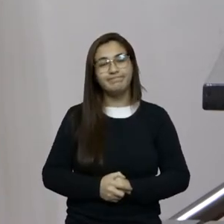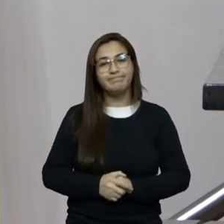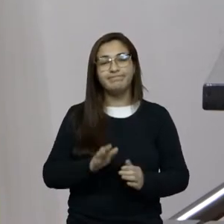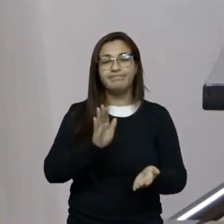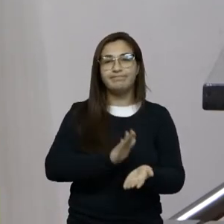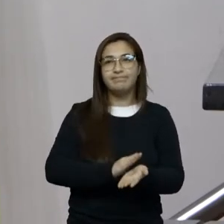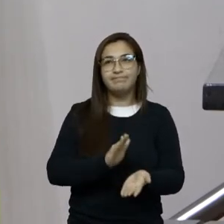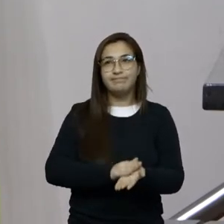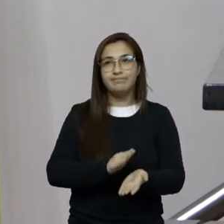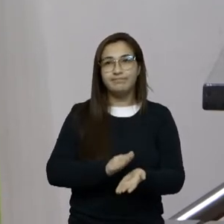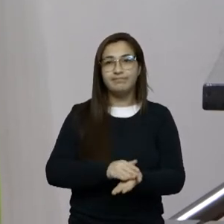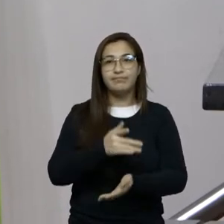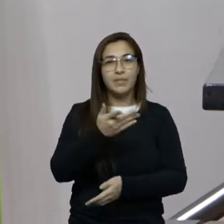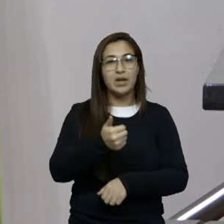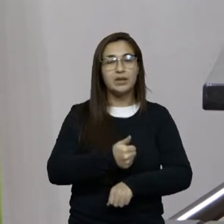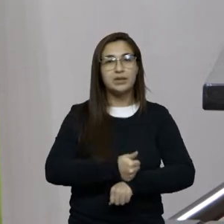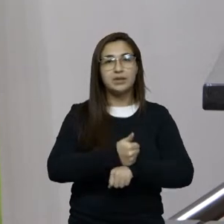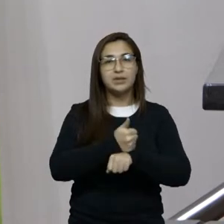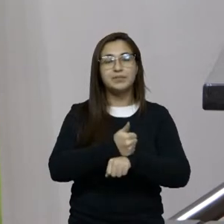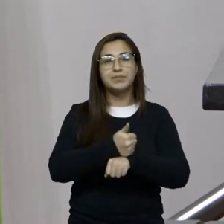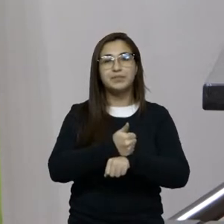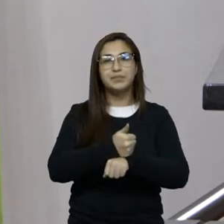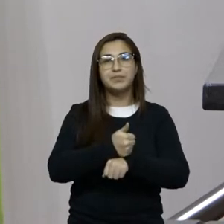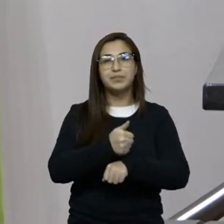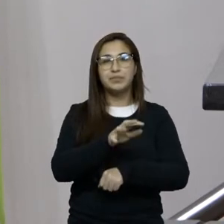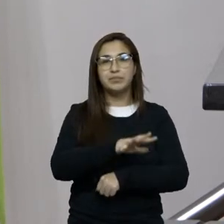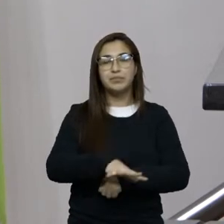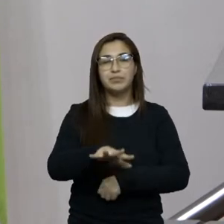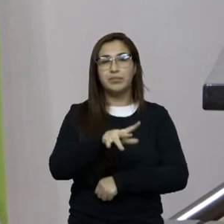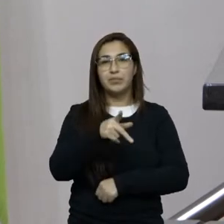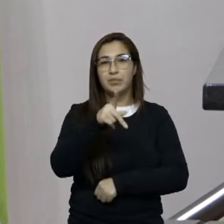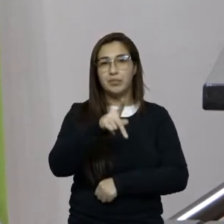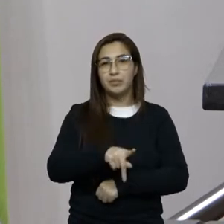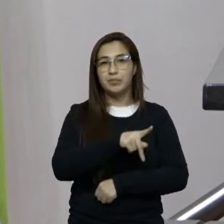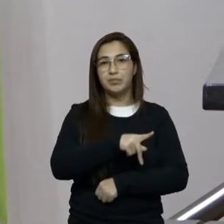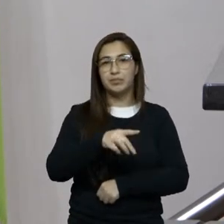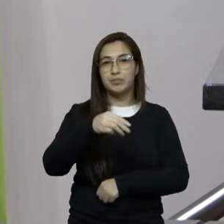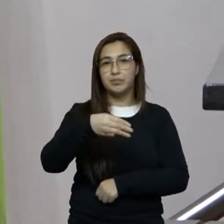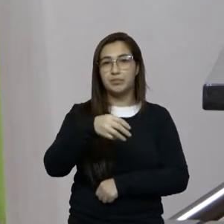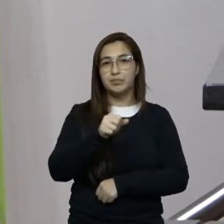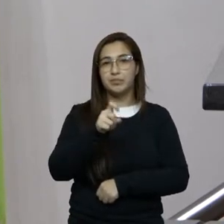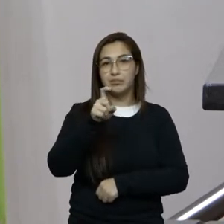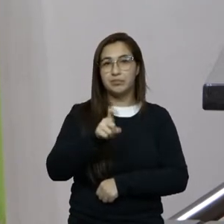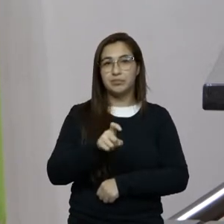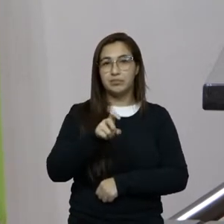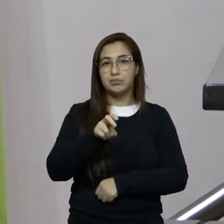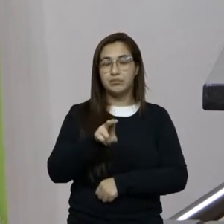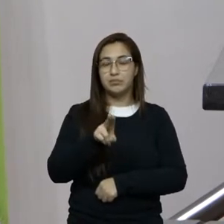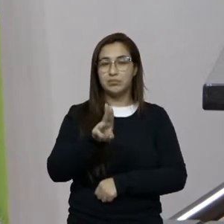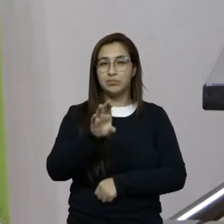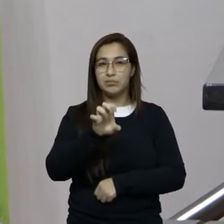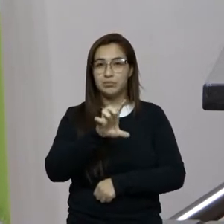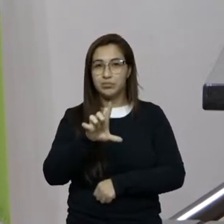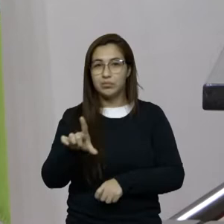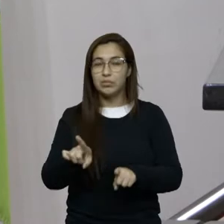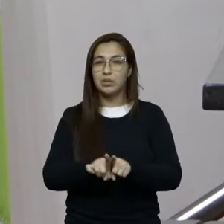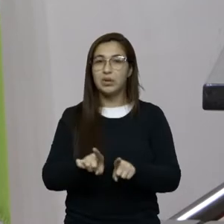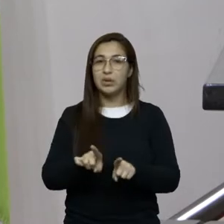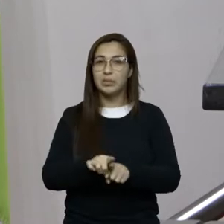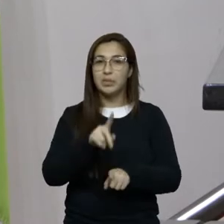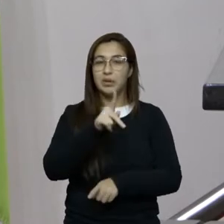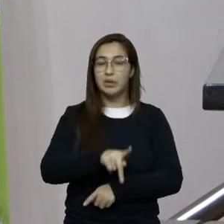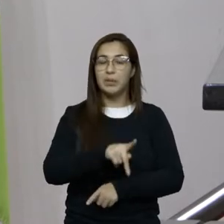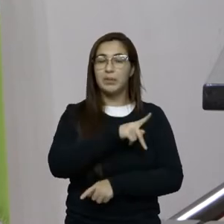parabenizar o reitor do Santuário o padre Maxwell e também os vigários Padre Marcos